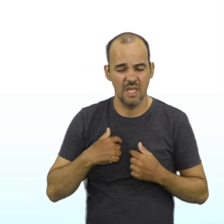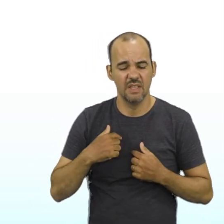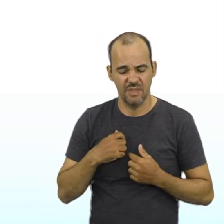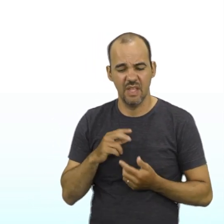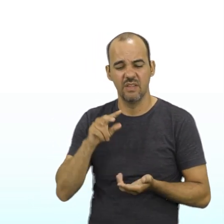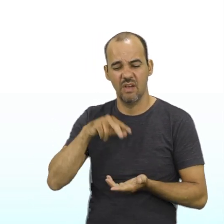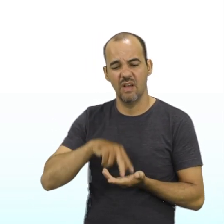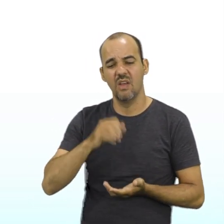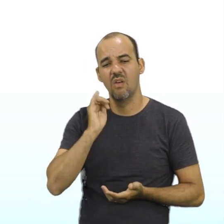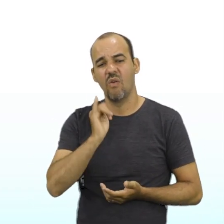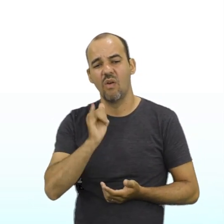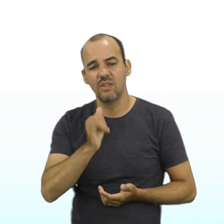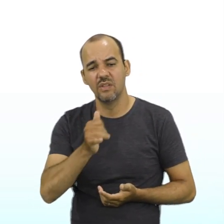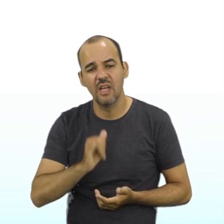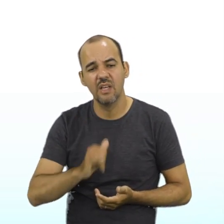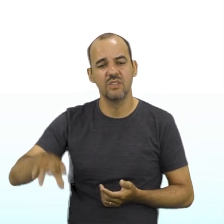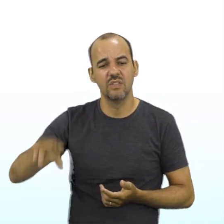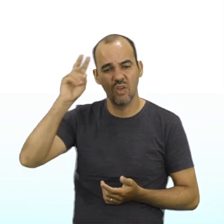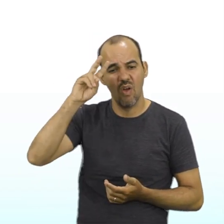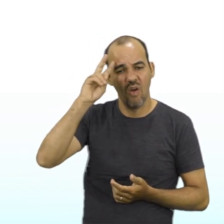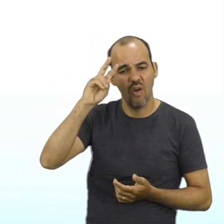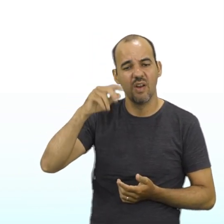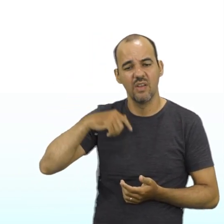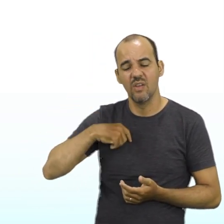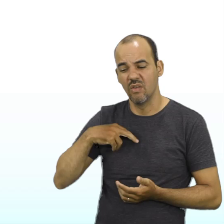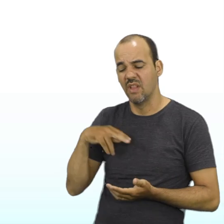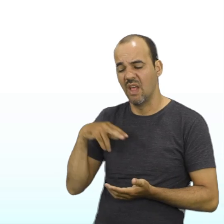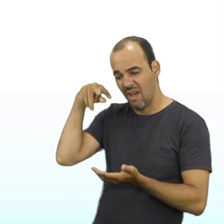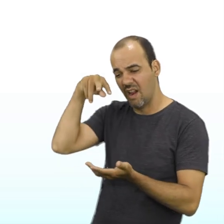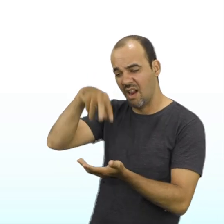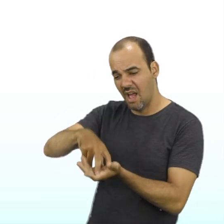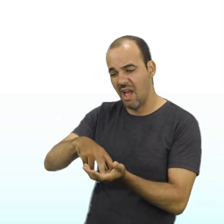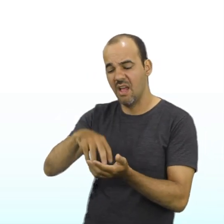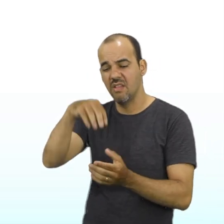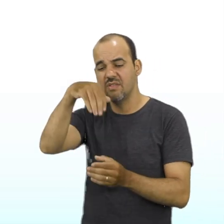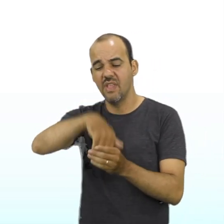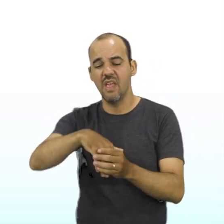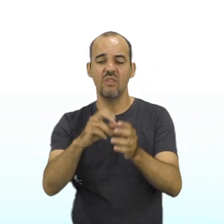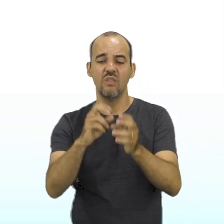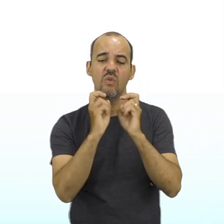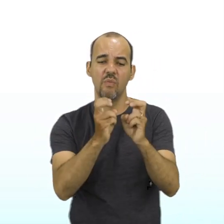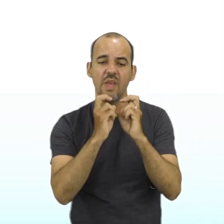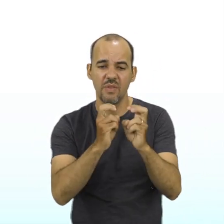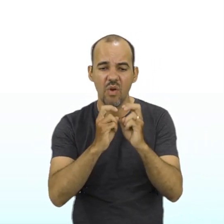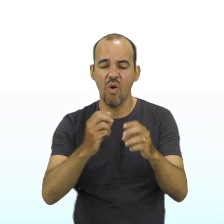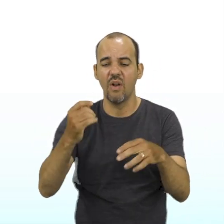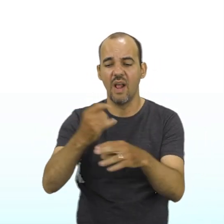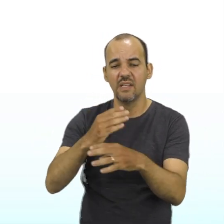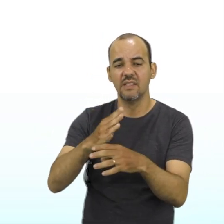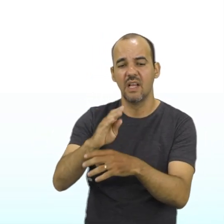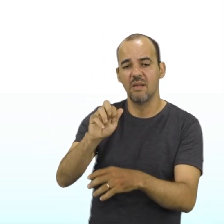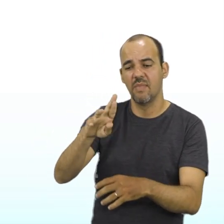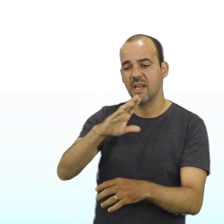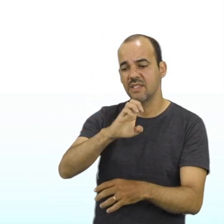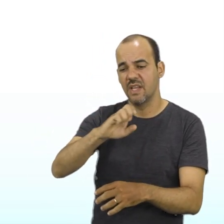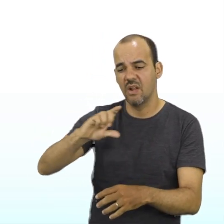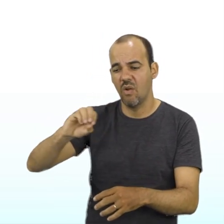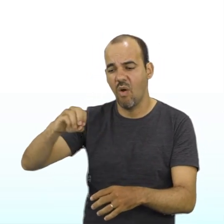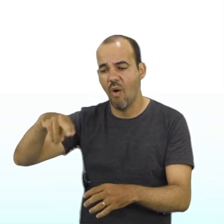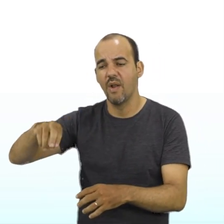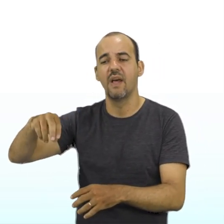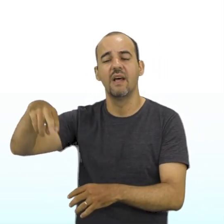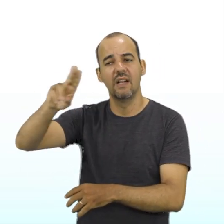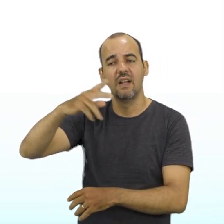história, que passou no metrô de Barcelona, numa manhã, com injustiça, com xenofobia, né?